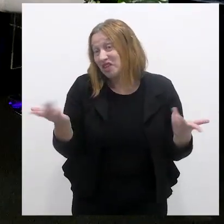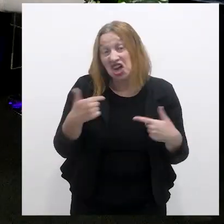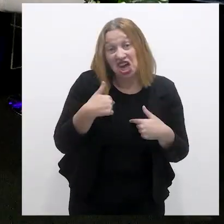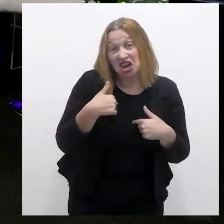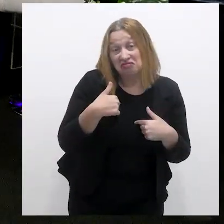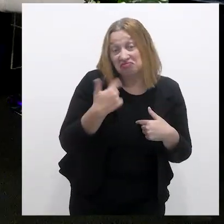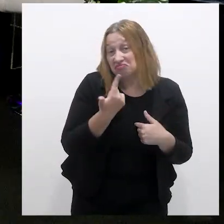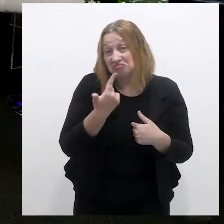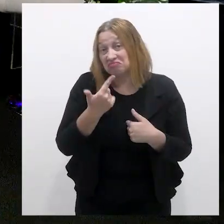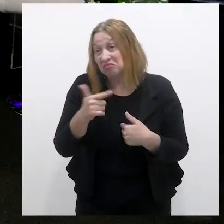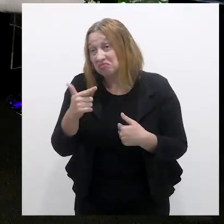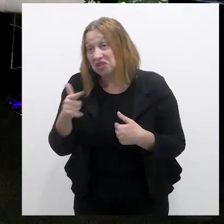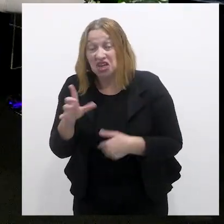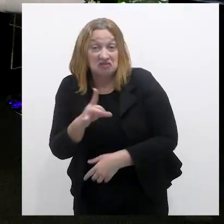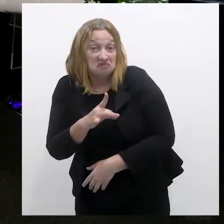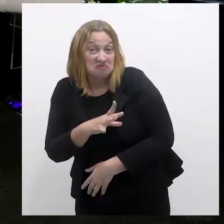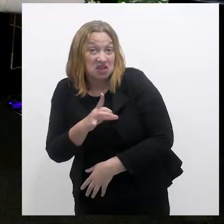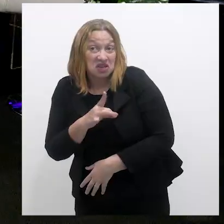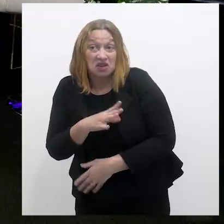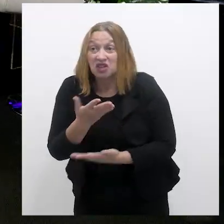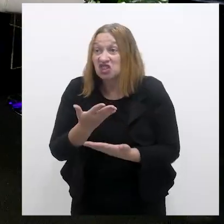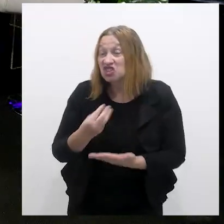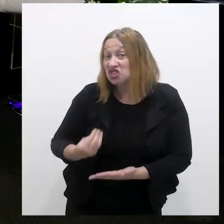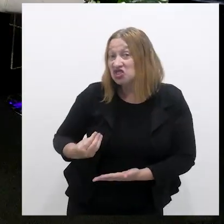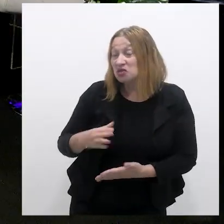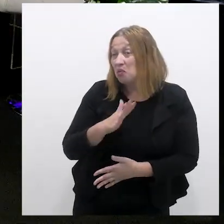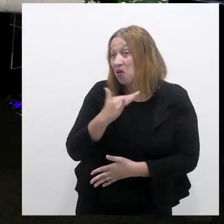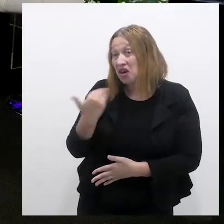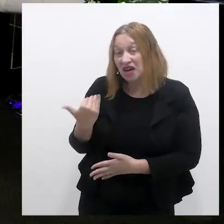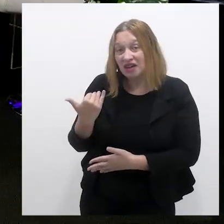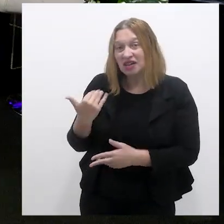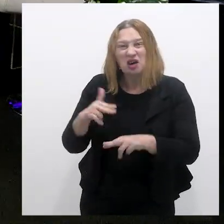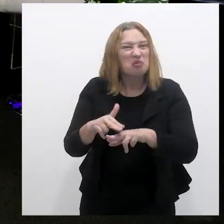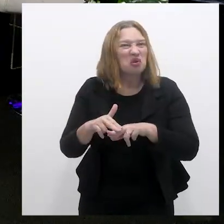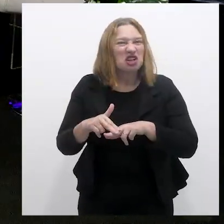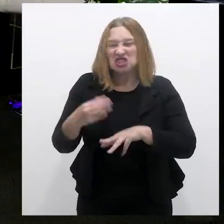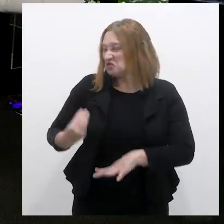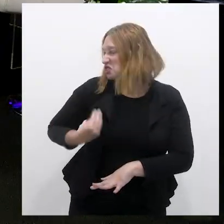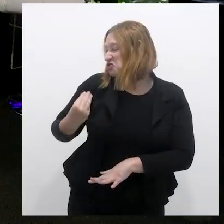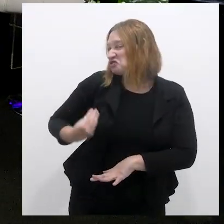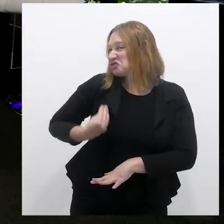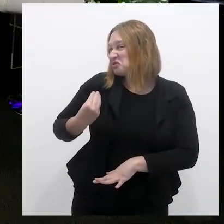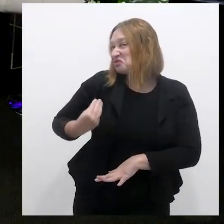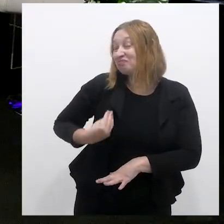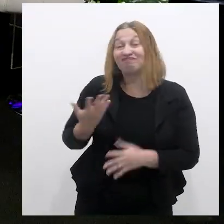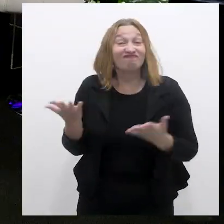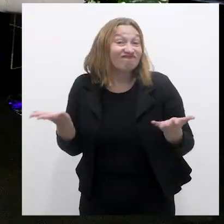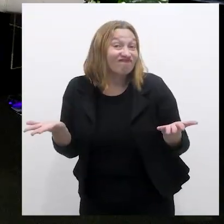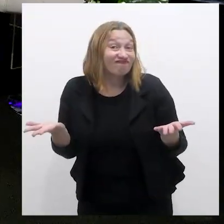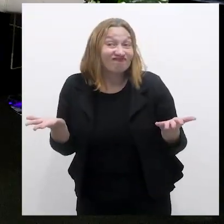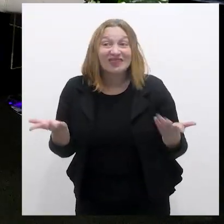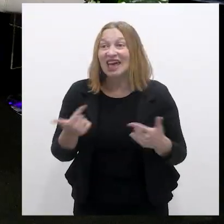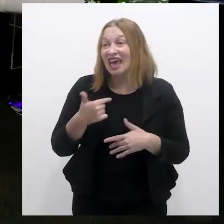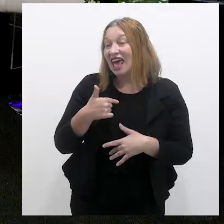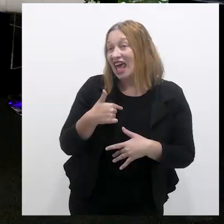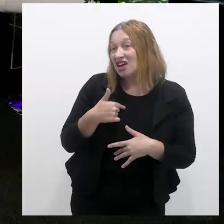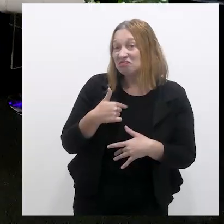digo. Eu não tenho medo de perder, por isso jogo.